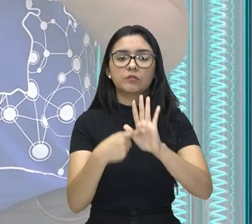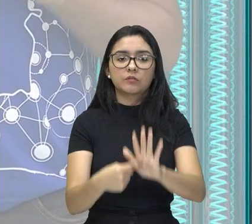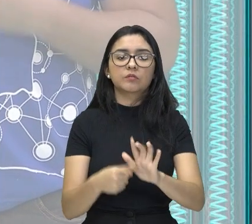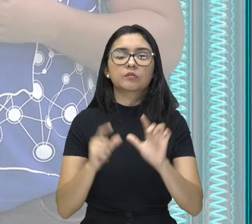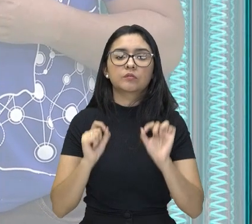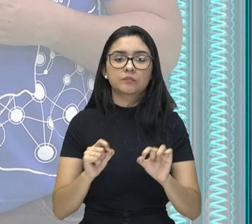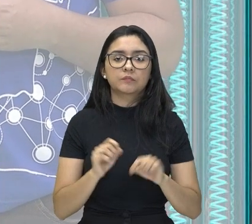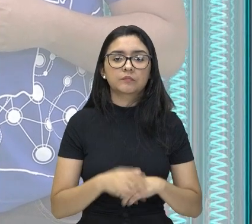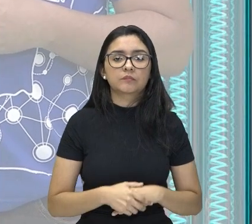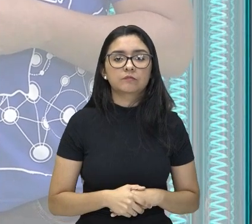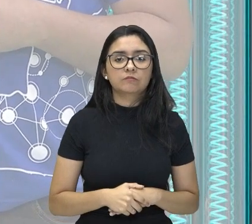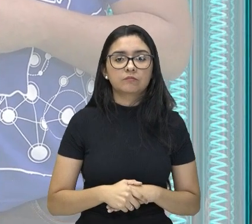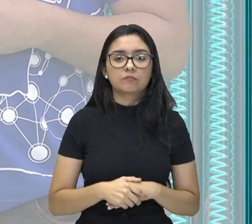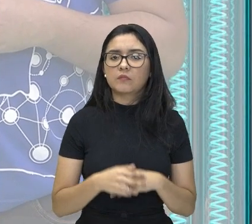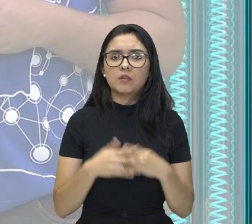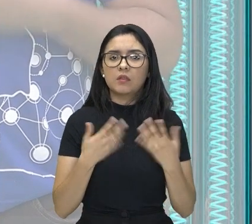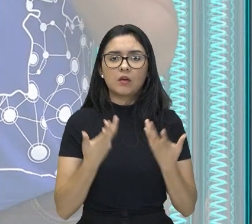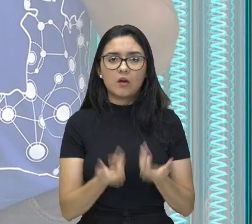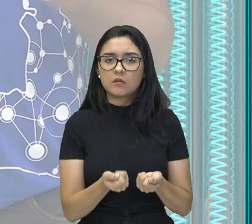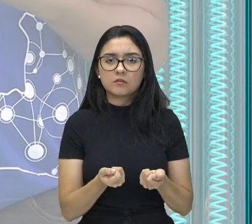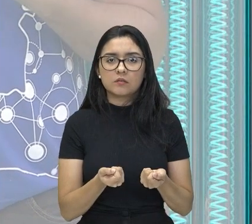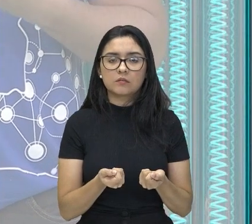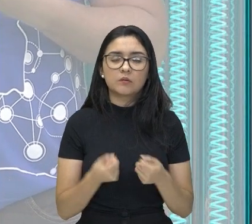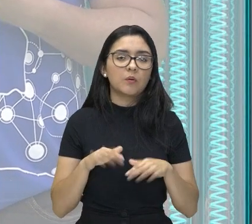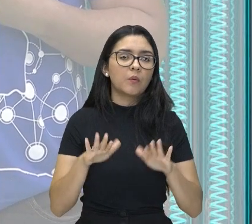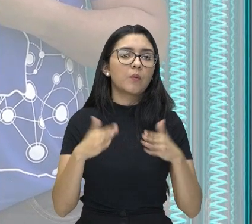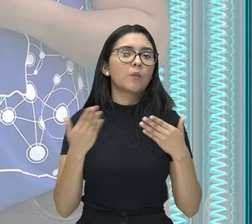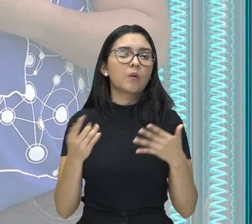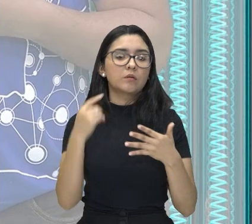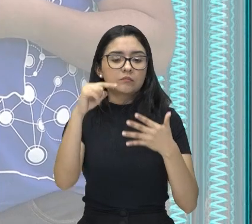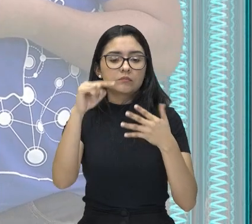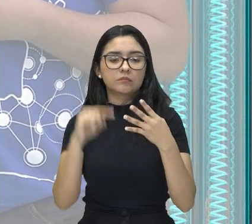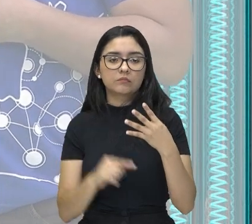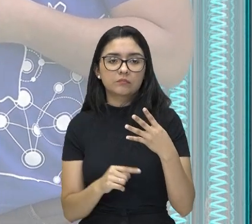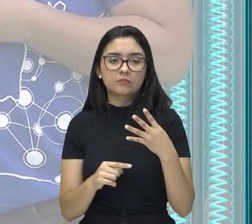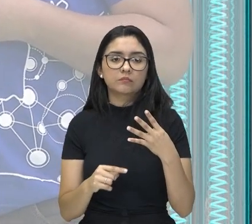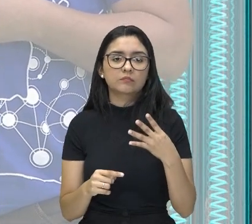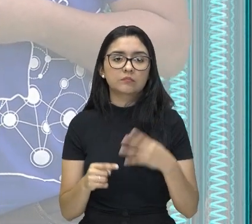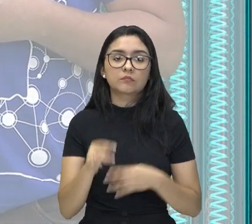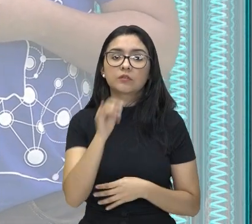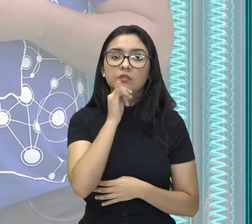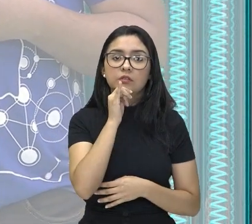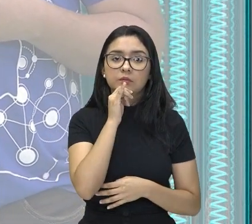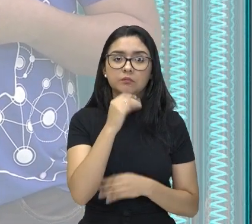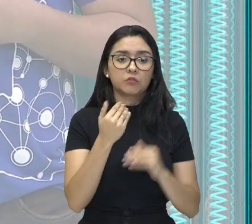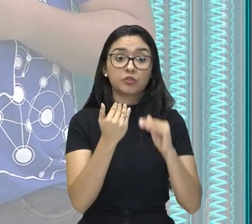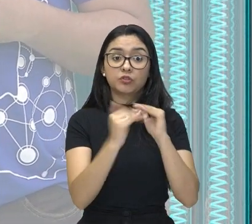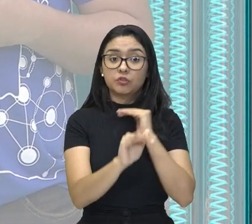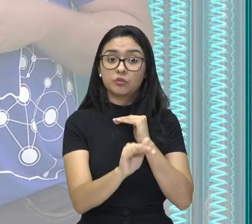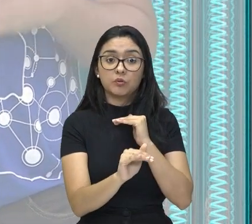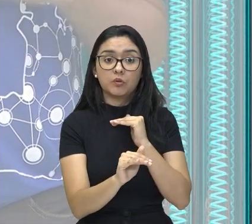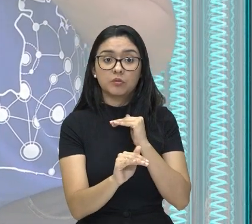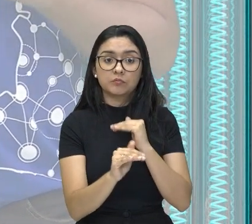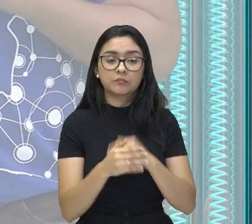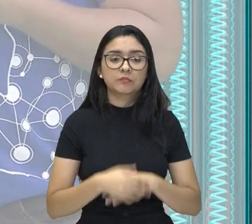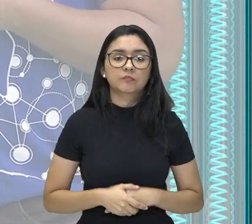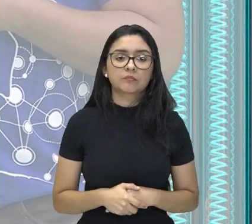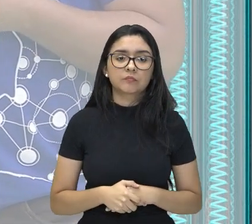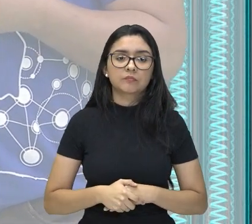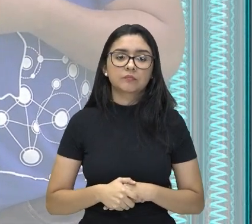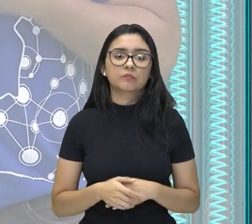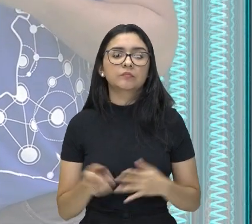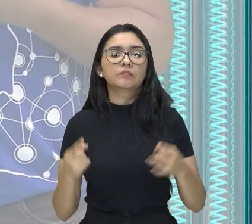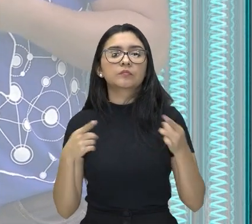uma refutação de opinião. E quais são esses operadores argumentativos? Por exemplo, discordo, que nós vimos lá no nosso vídeo. Também